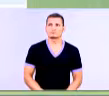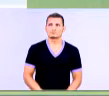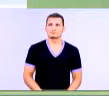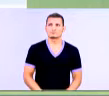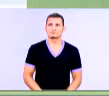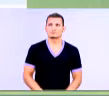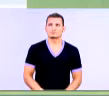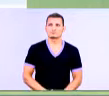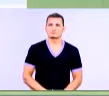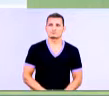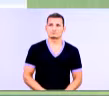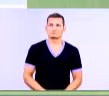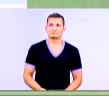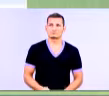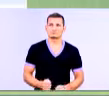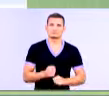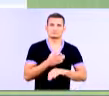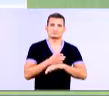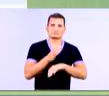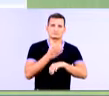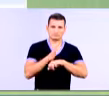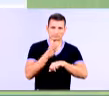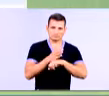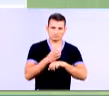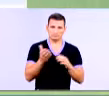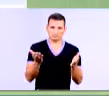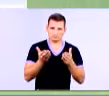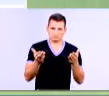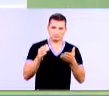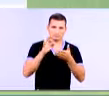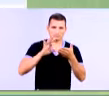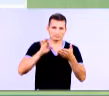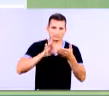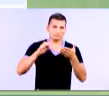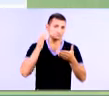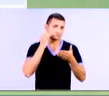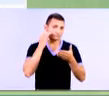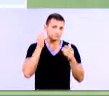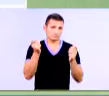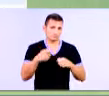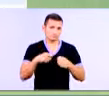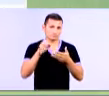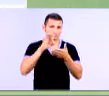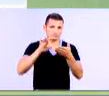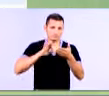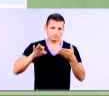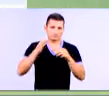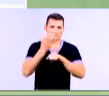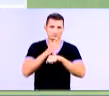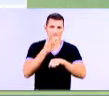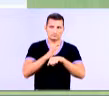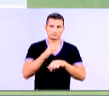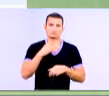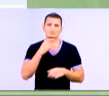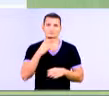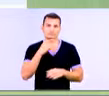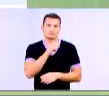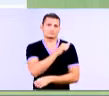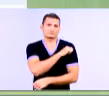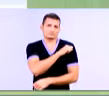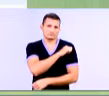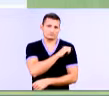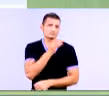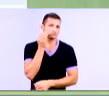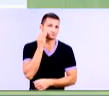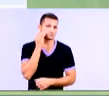modelo, como é que vai ser? E a atividade a gente vai corrigir agora, professor, vamos tentar corrigir a atividade, ver se a gente... e tirar as dúvidas dos alunos?